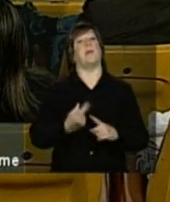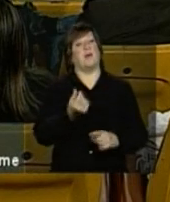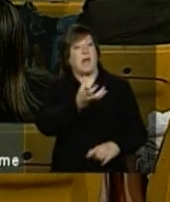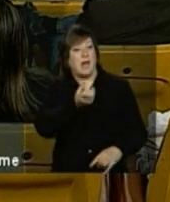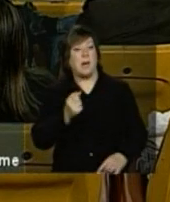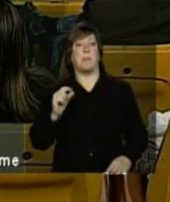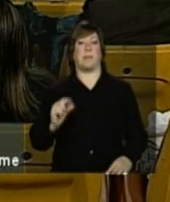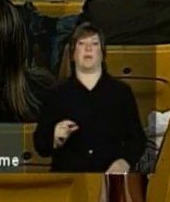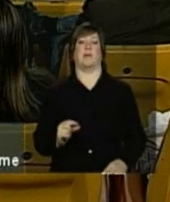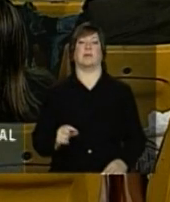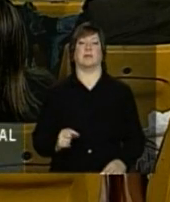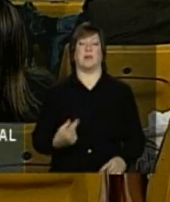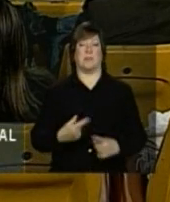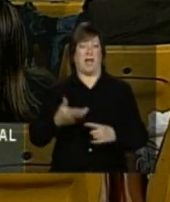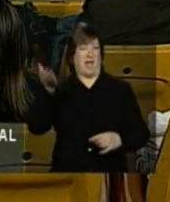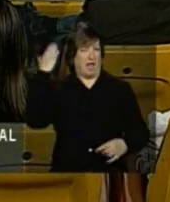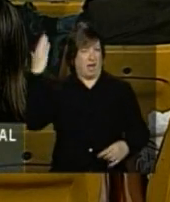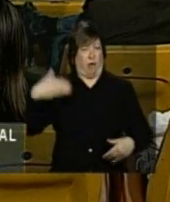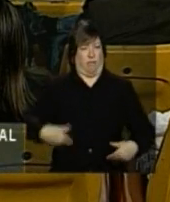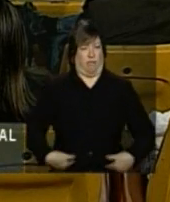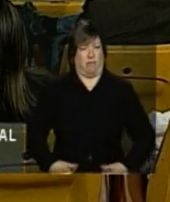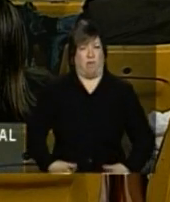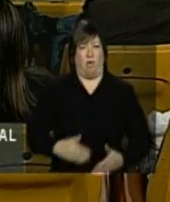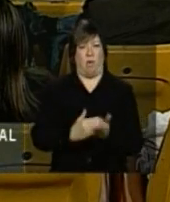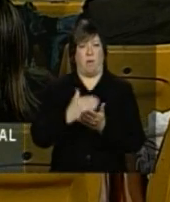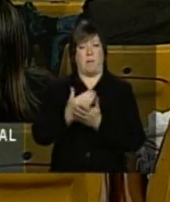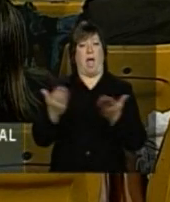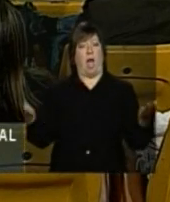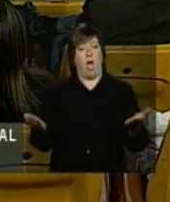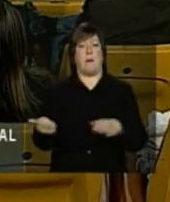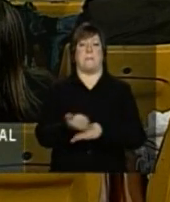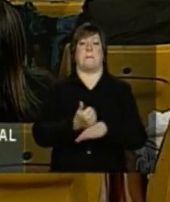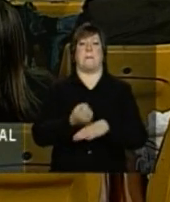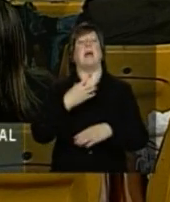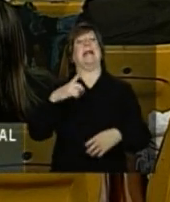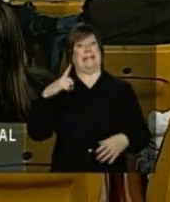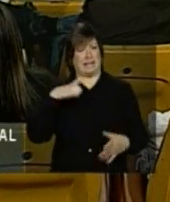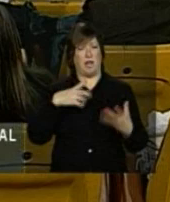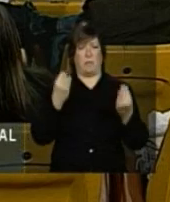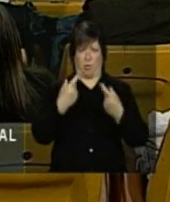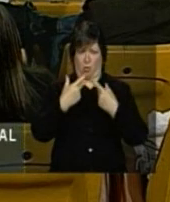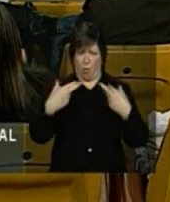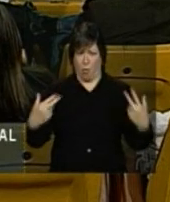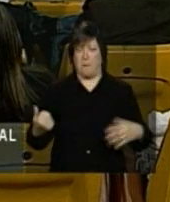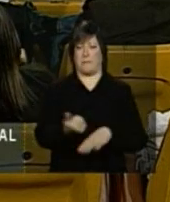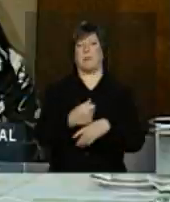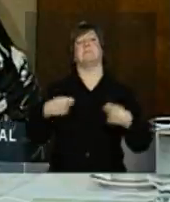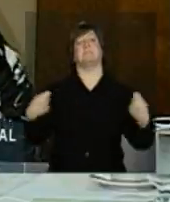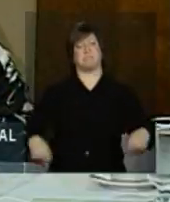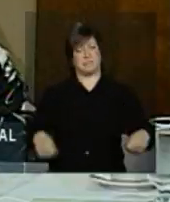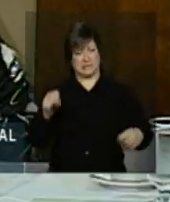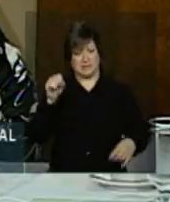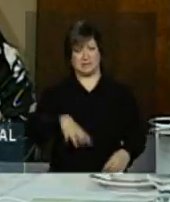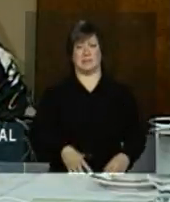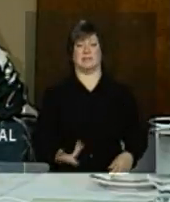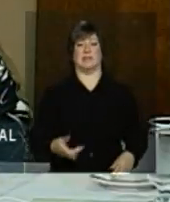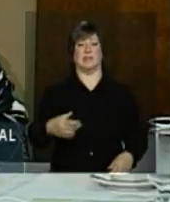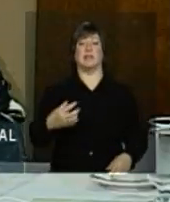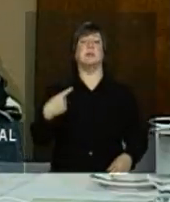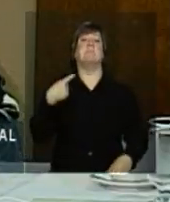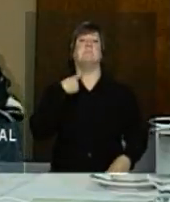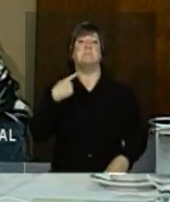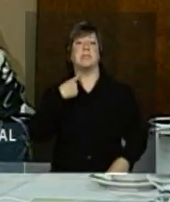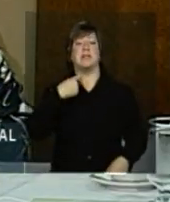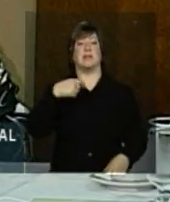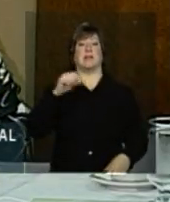tá enfrentando fome como enfrentou a gente tem coisas ainda a trabalhar os animais estão passando fome sim o bolsa família não é